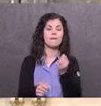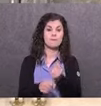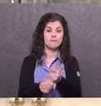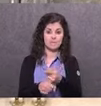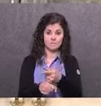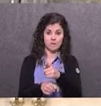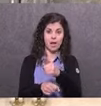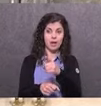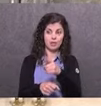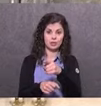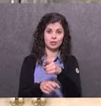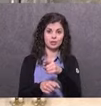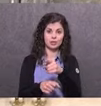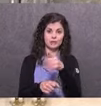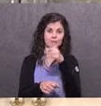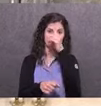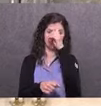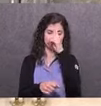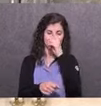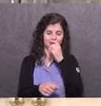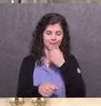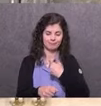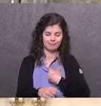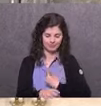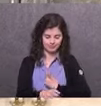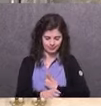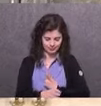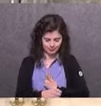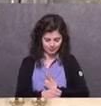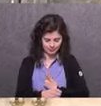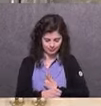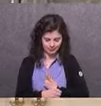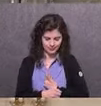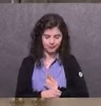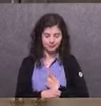Fazei isto em memória de mim.